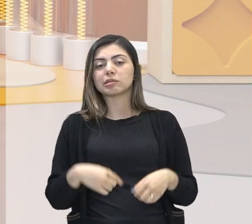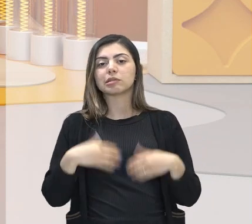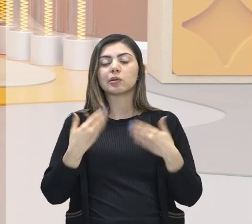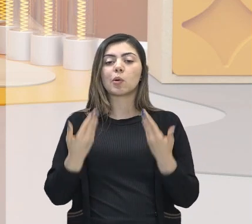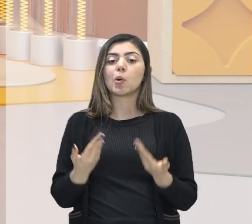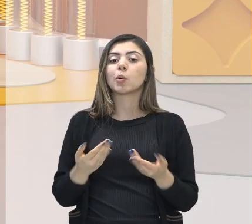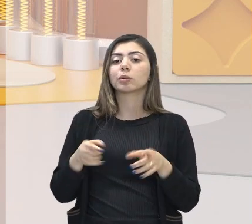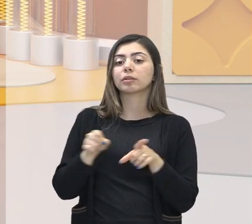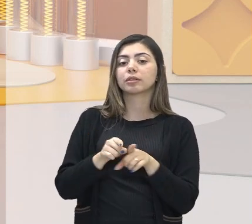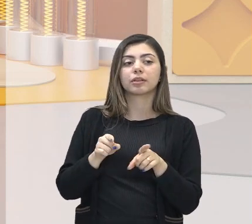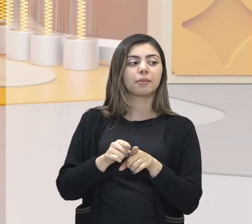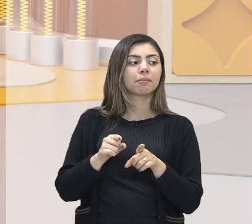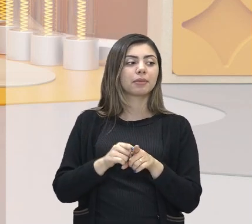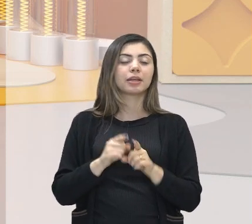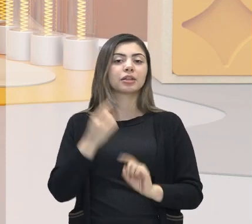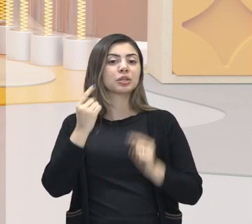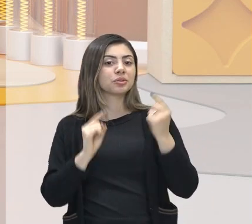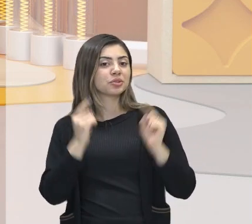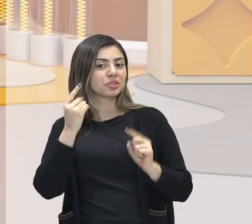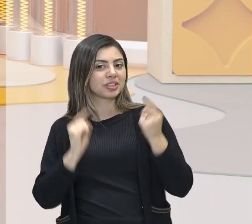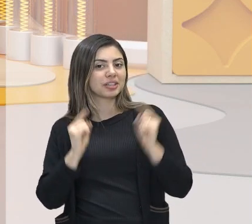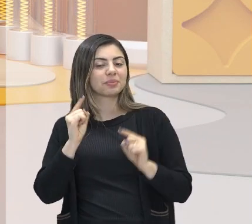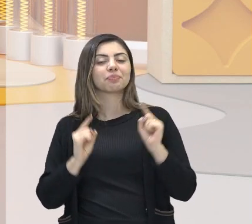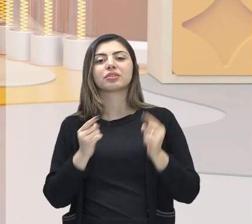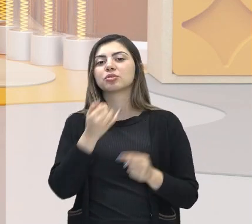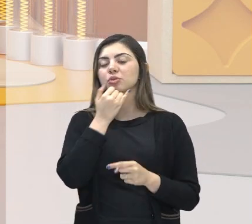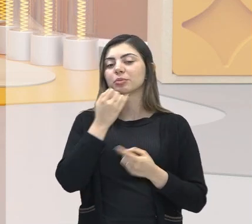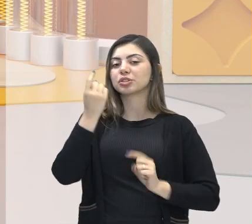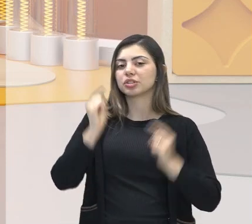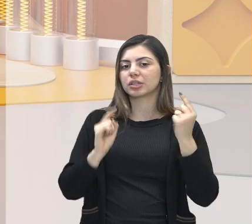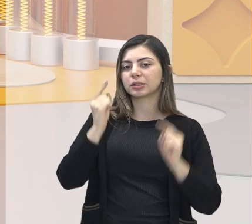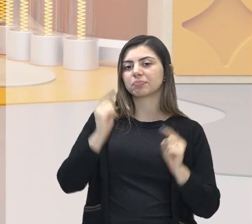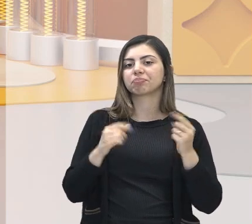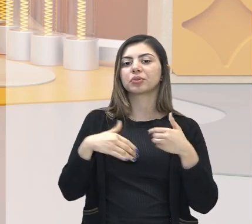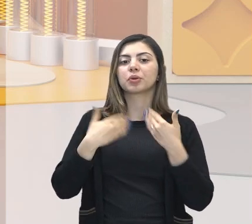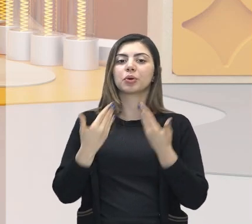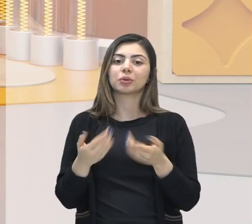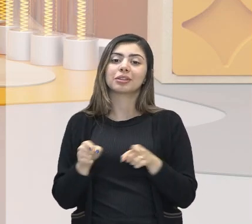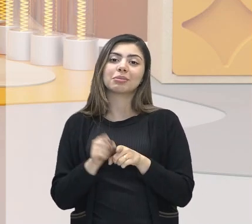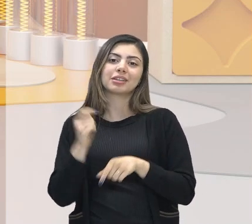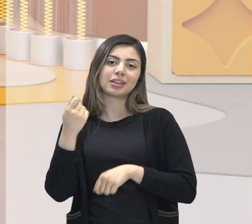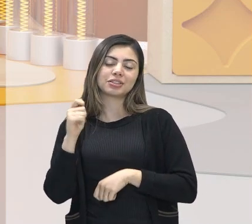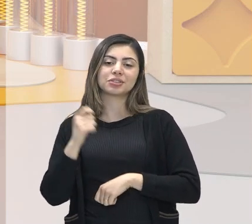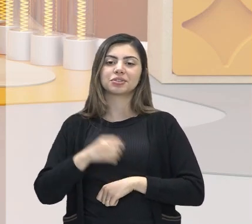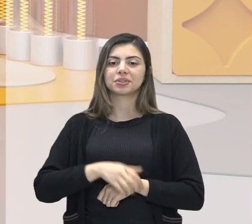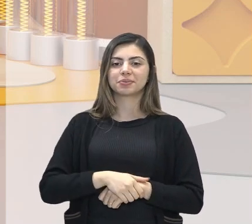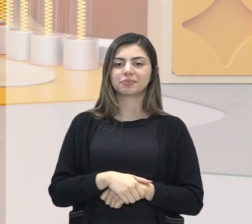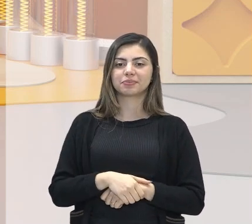até mesmo economias muito diversificadas, né, como é o caso aí da Argentina.